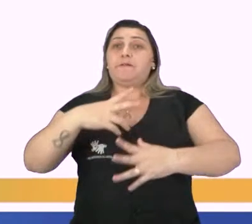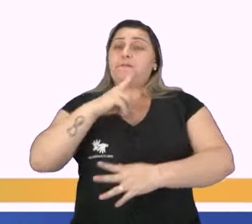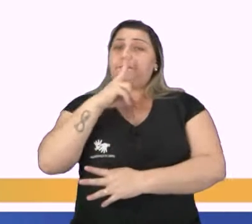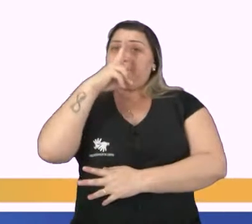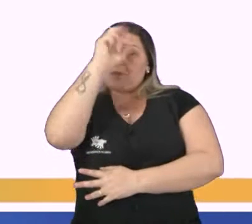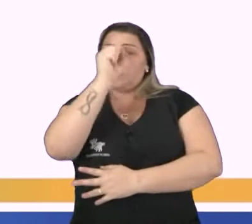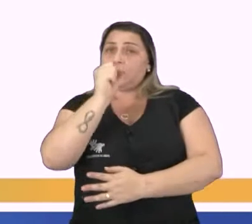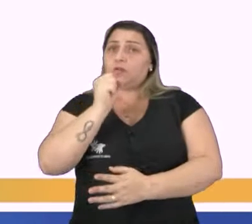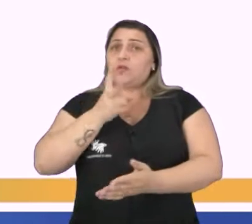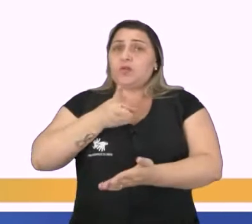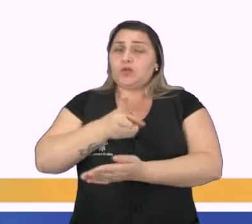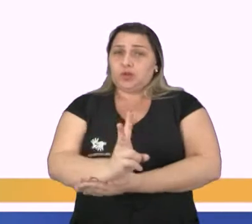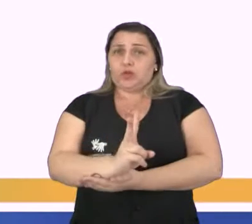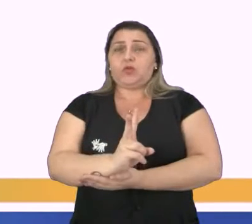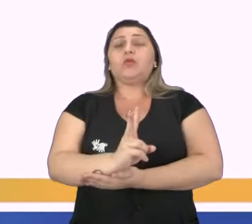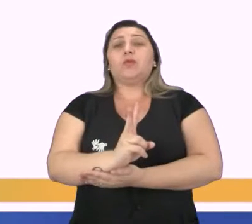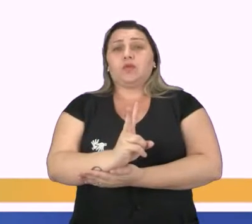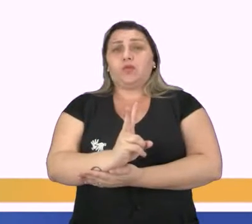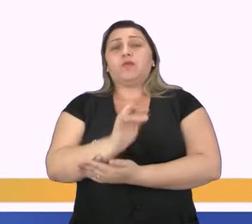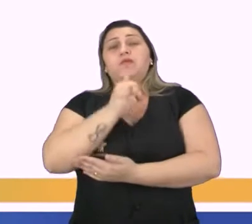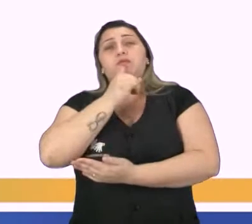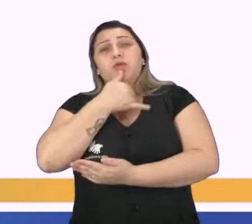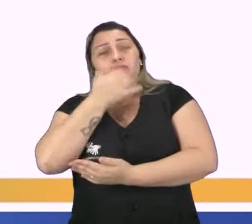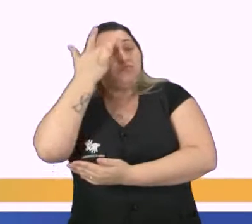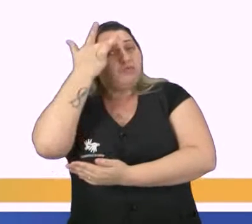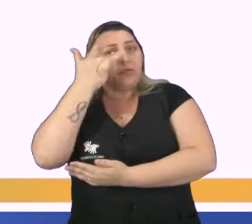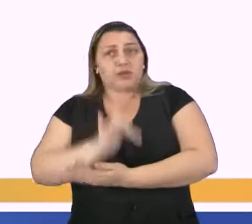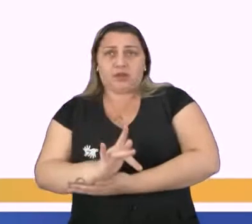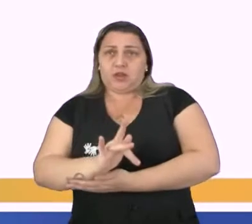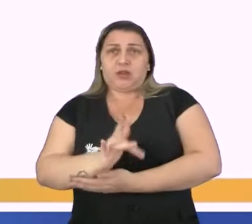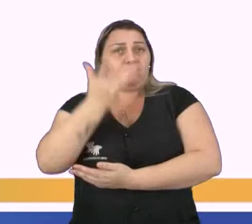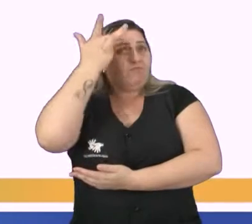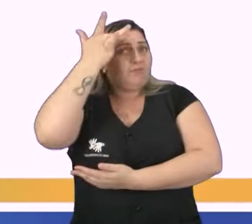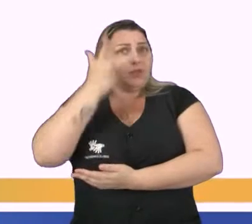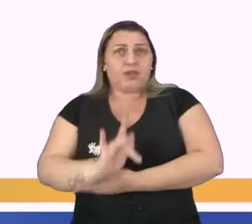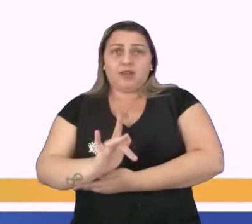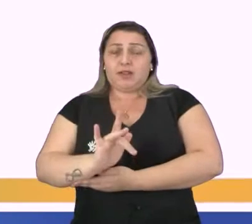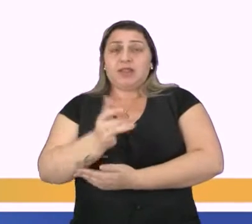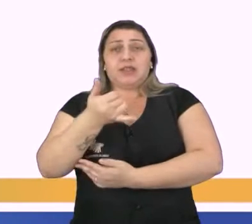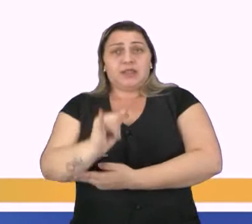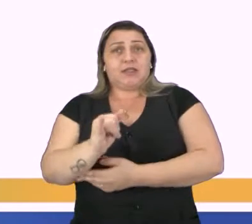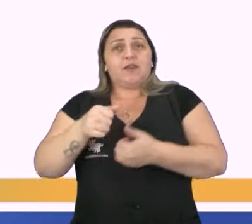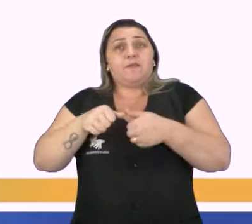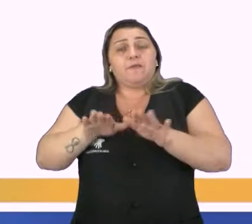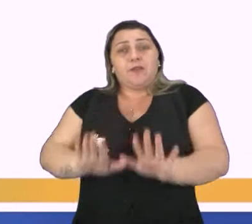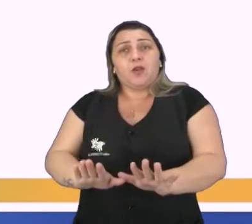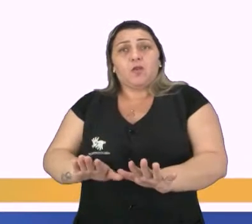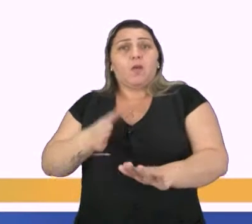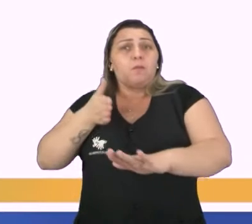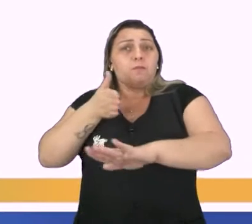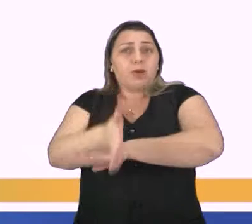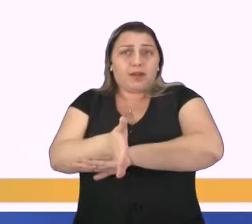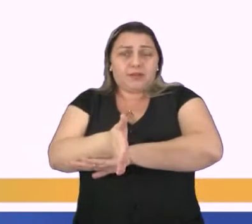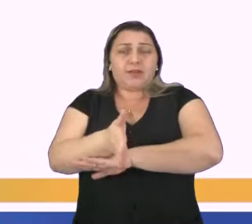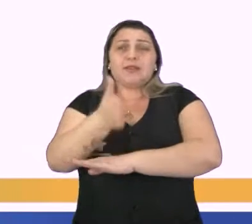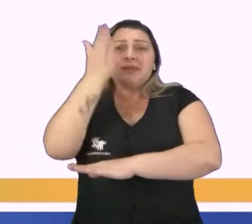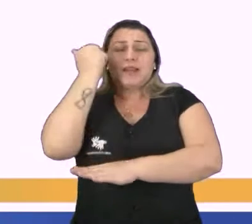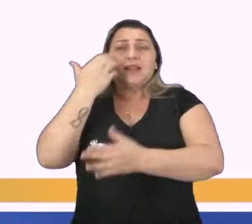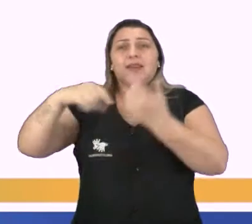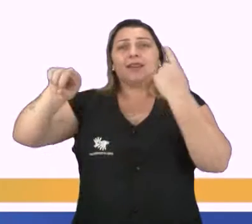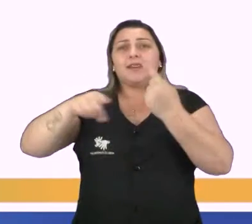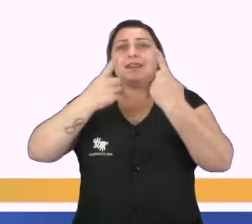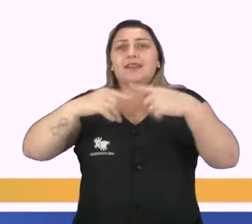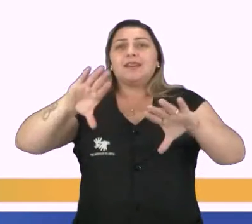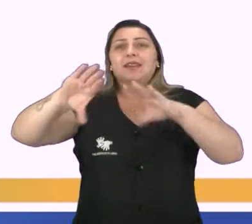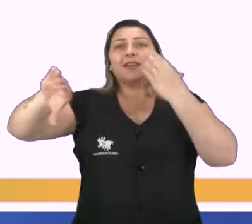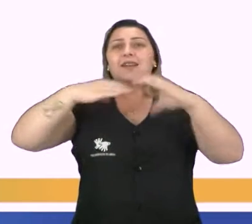se permaneço ou me desfaço, não sei, não sei, não sei se fico ou passo. Sei que canto,